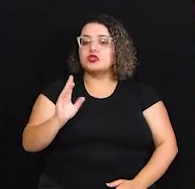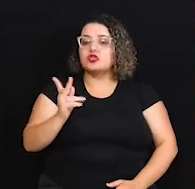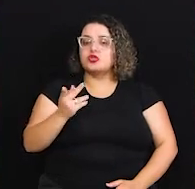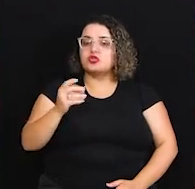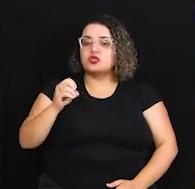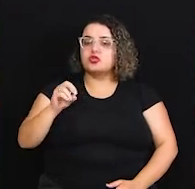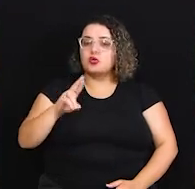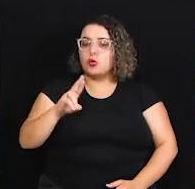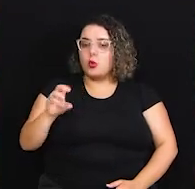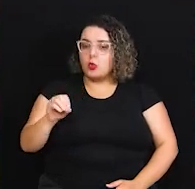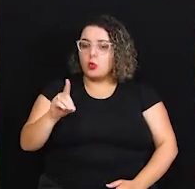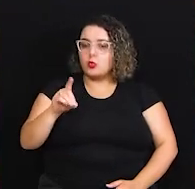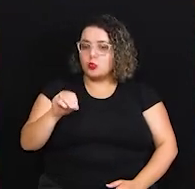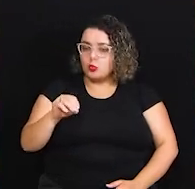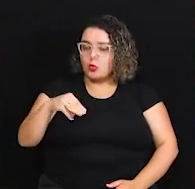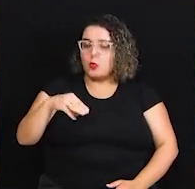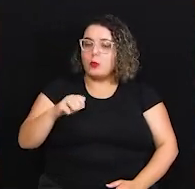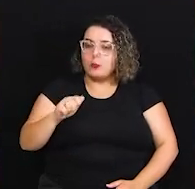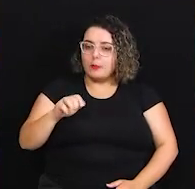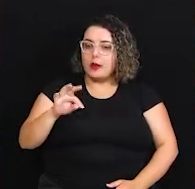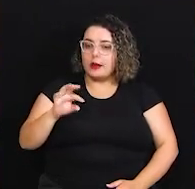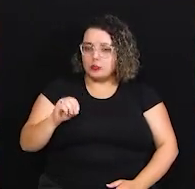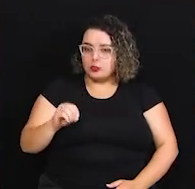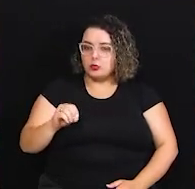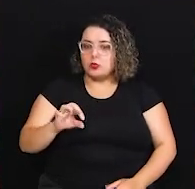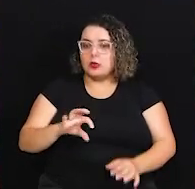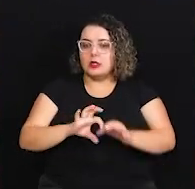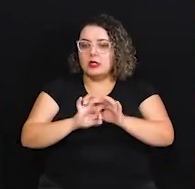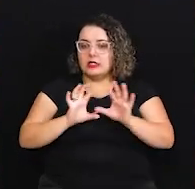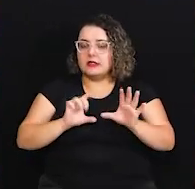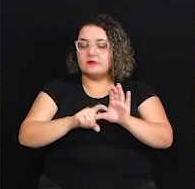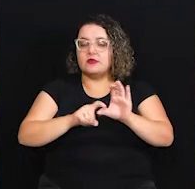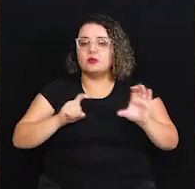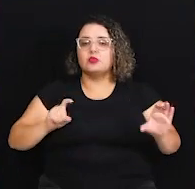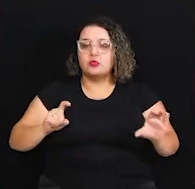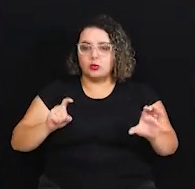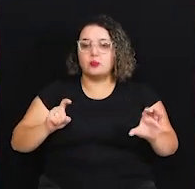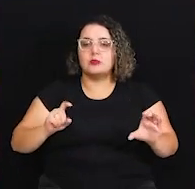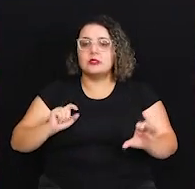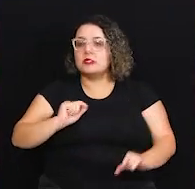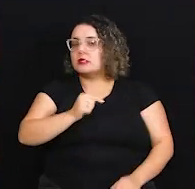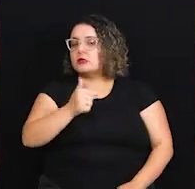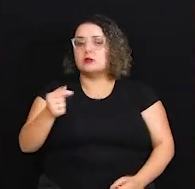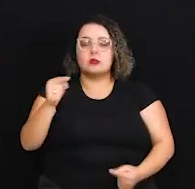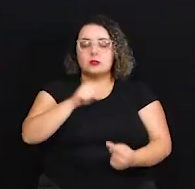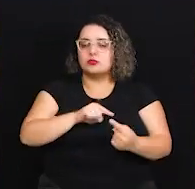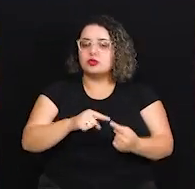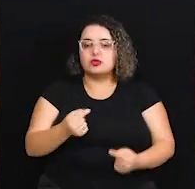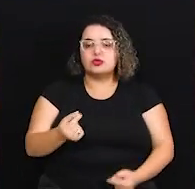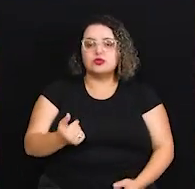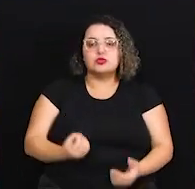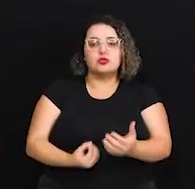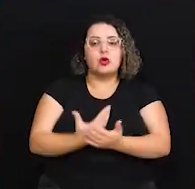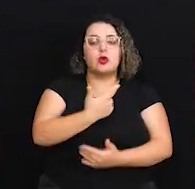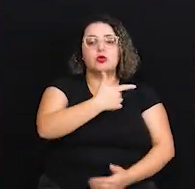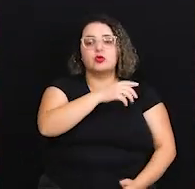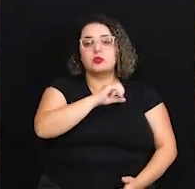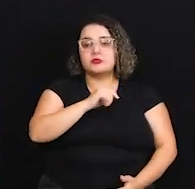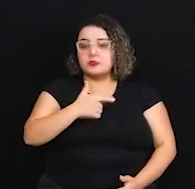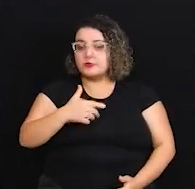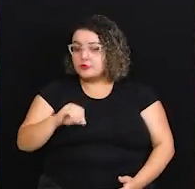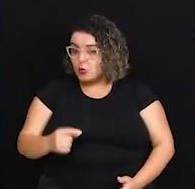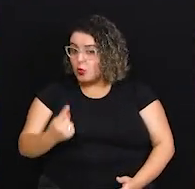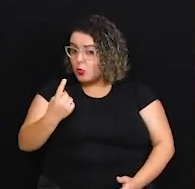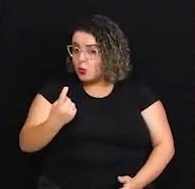sem fins lucrativos, autônoma, que existe aqui no município de Campinas desde 2020 e que tem como único